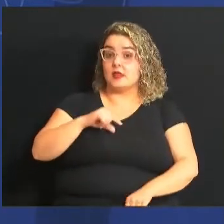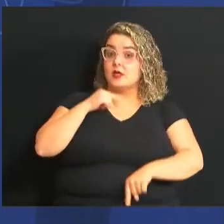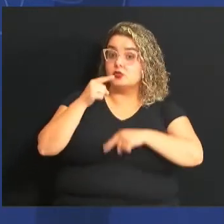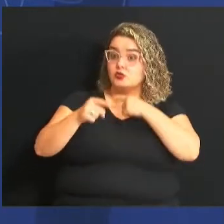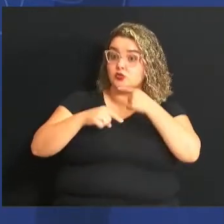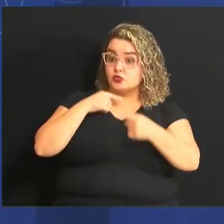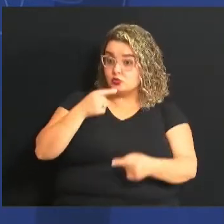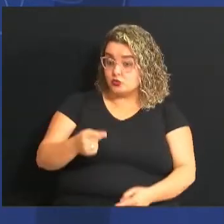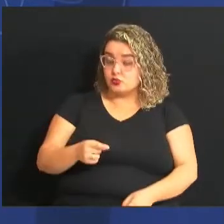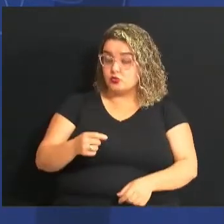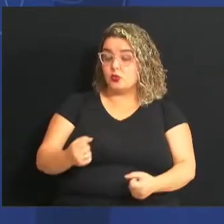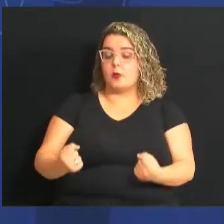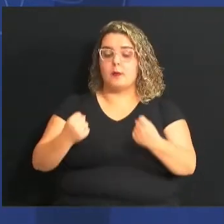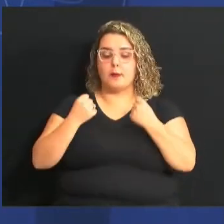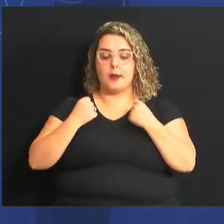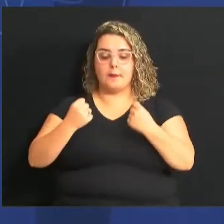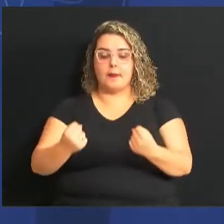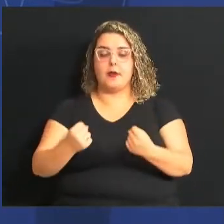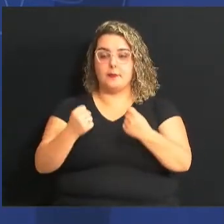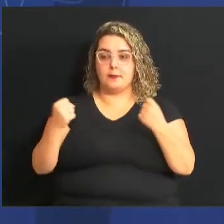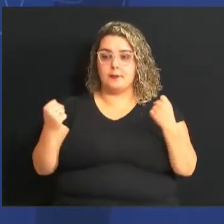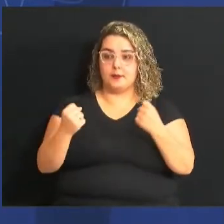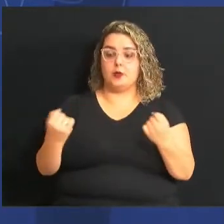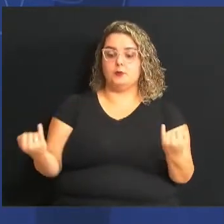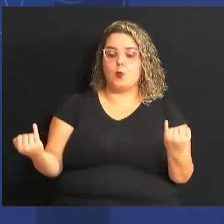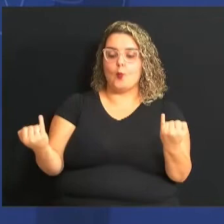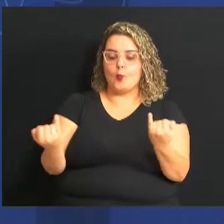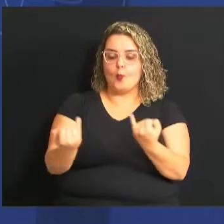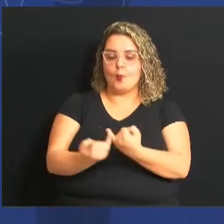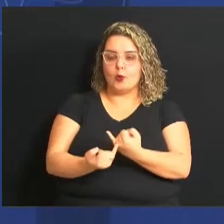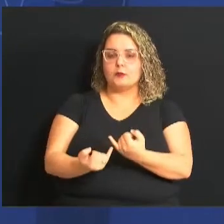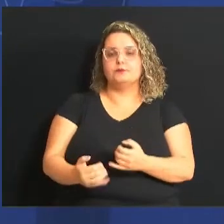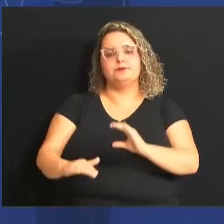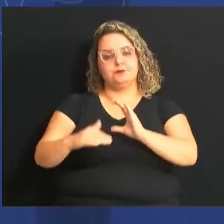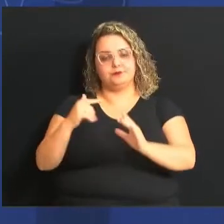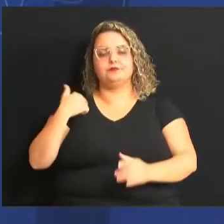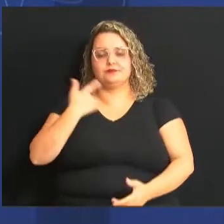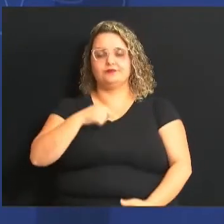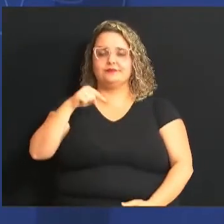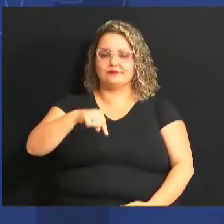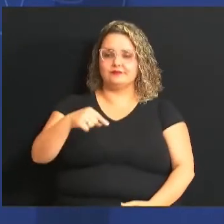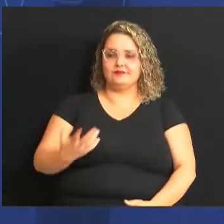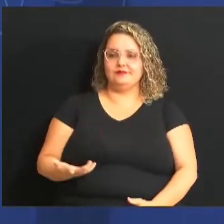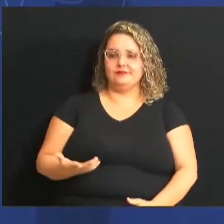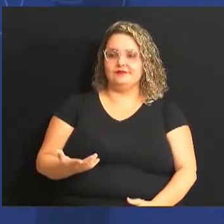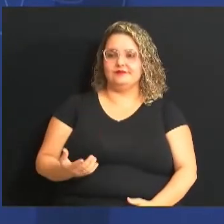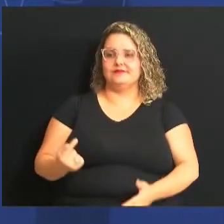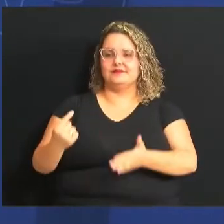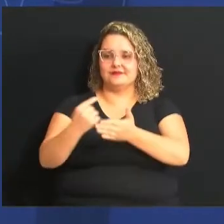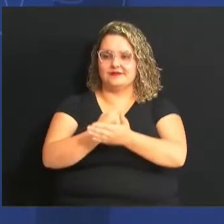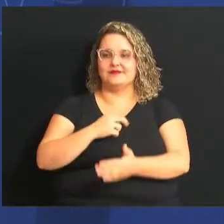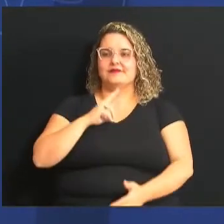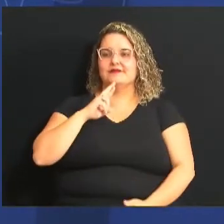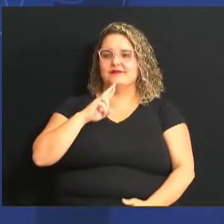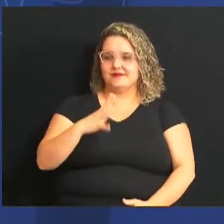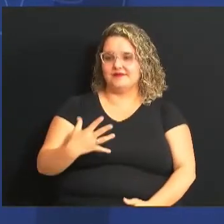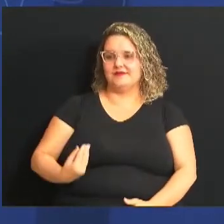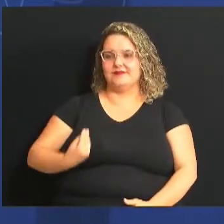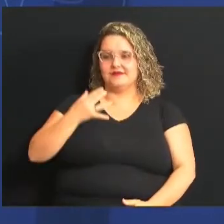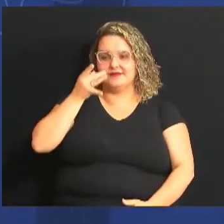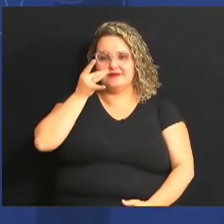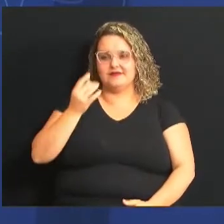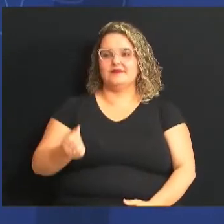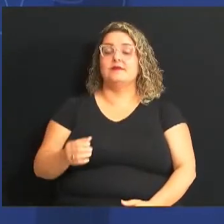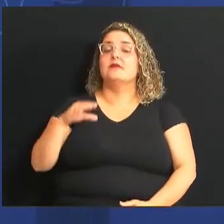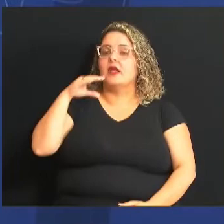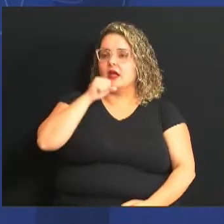sobre atividade física para perder peso, manda sua mensagem para cá, manda sua pergunta que a gente tira ao vivo. A gente vai para um